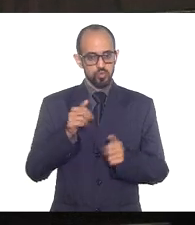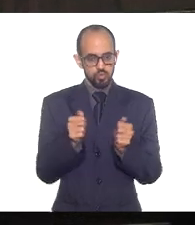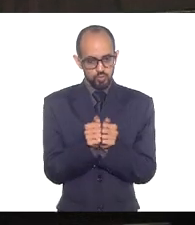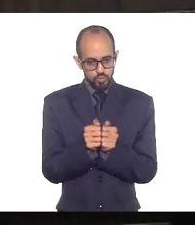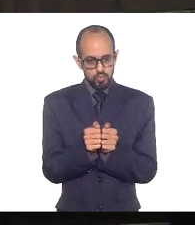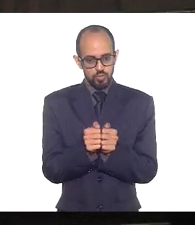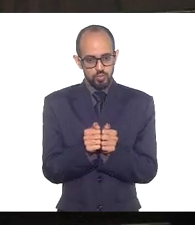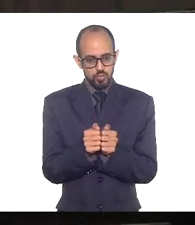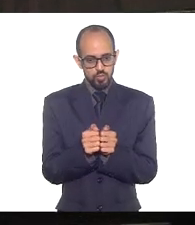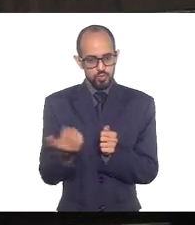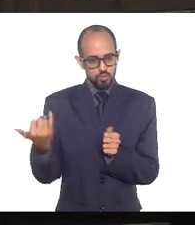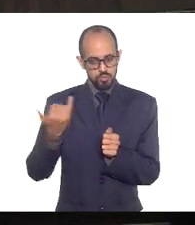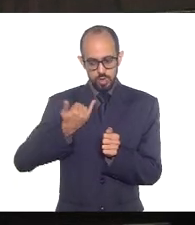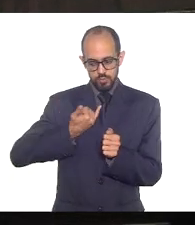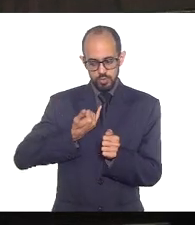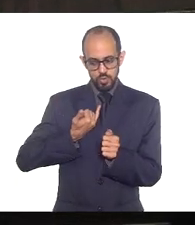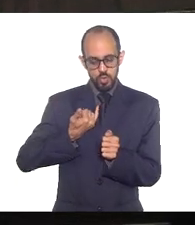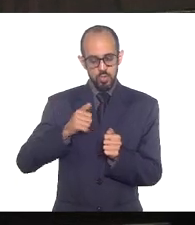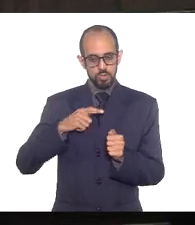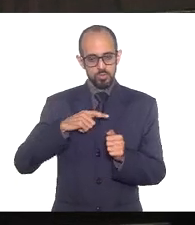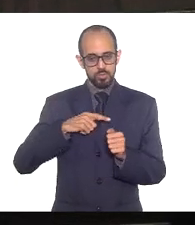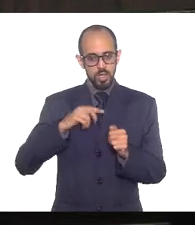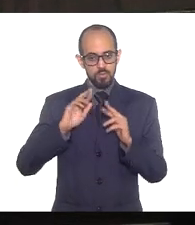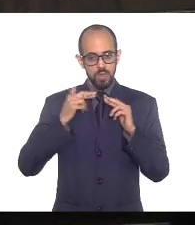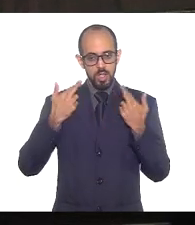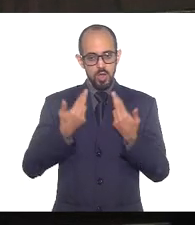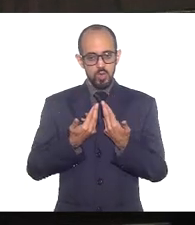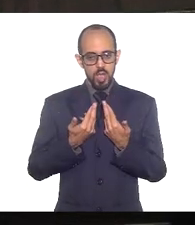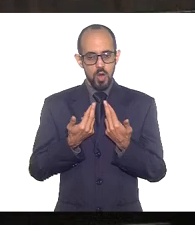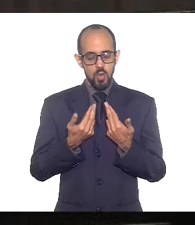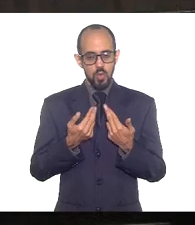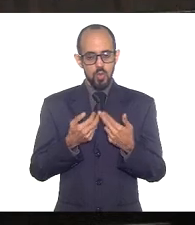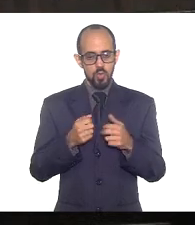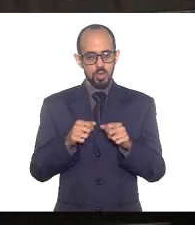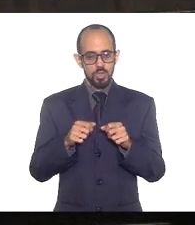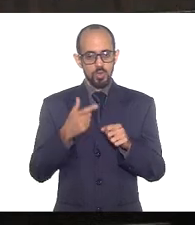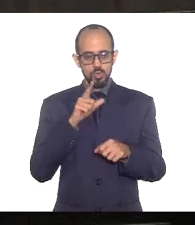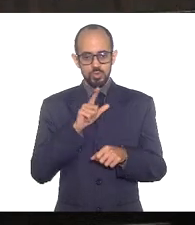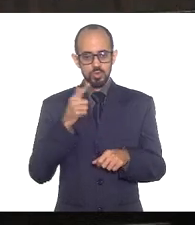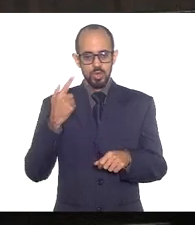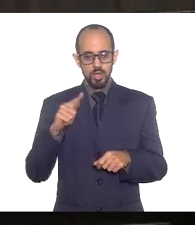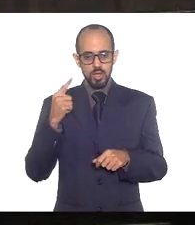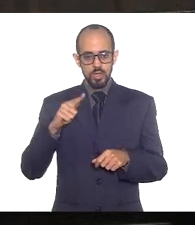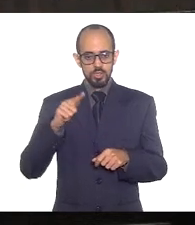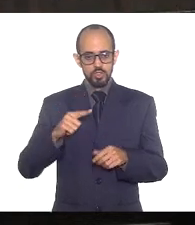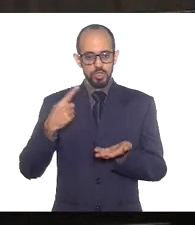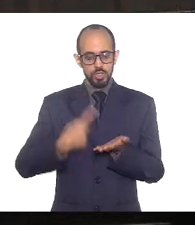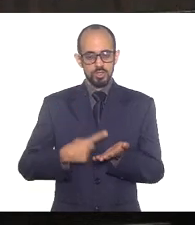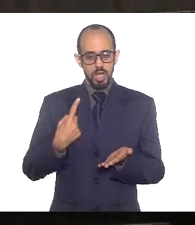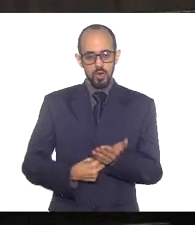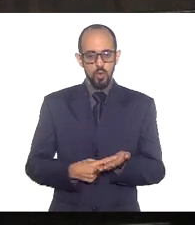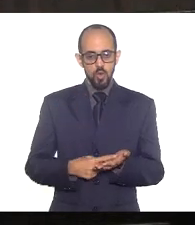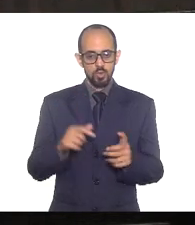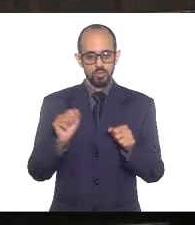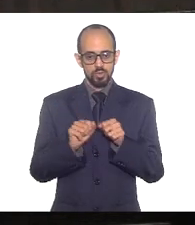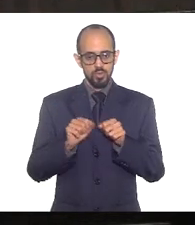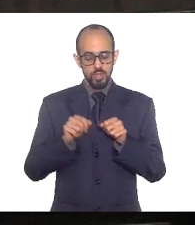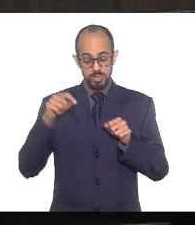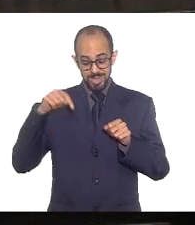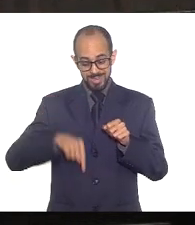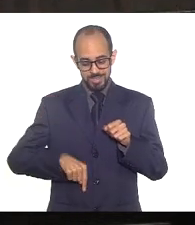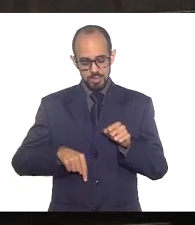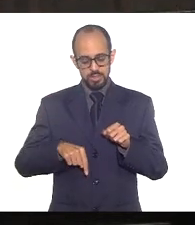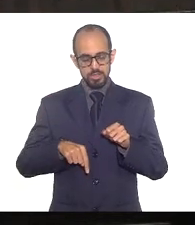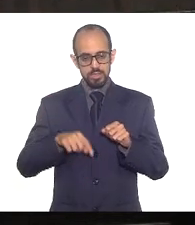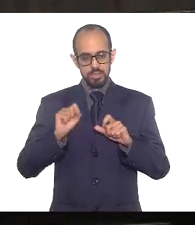tem uma mesa tem uma reunião que garante esse acordo que foi feito dentro dessa